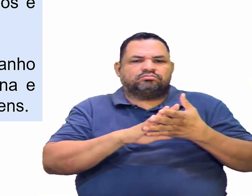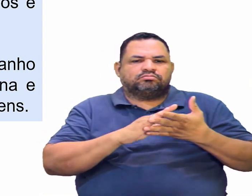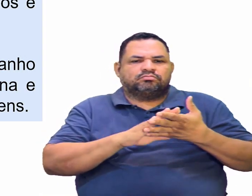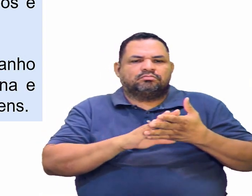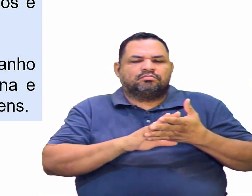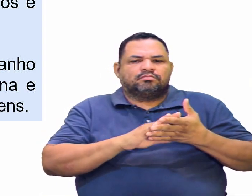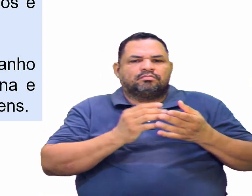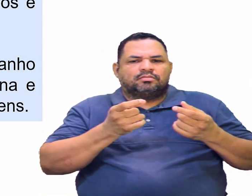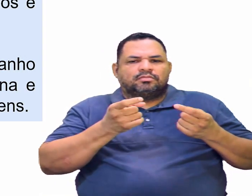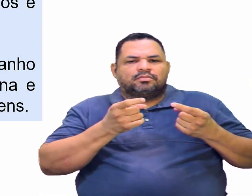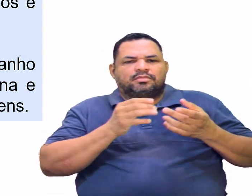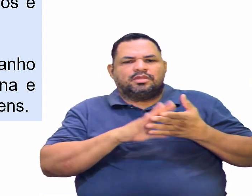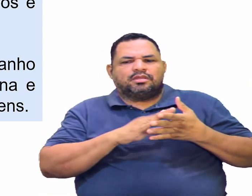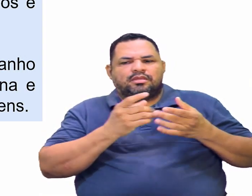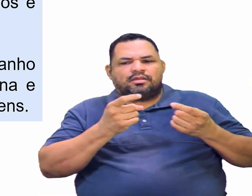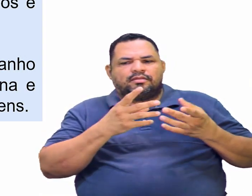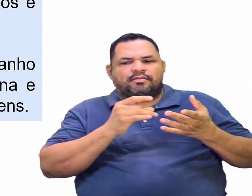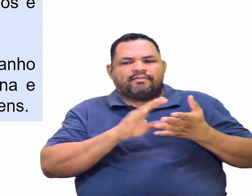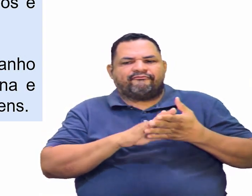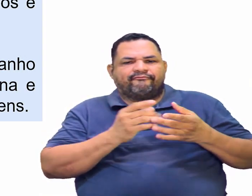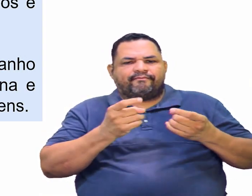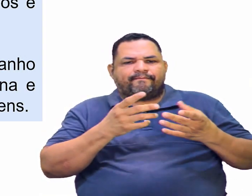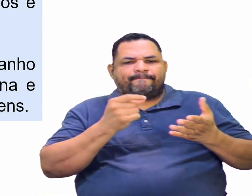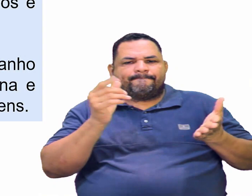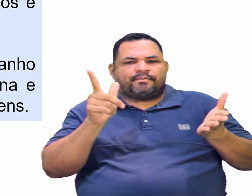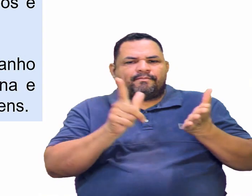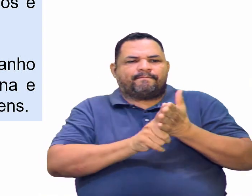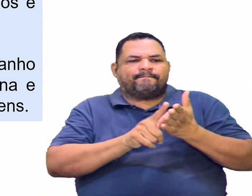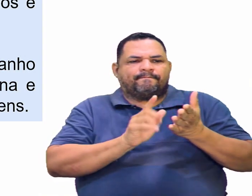papelaria para firmas individuais,